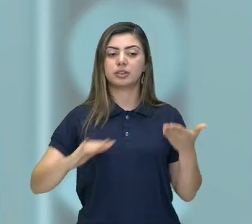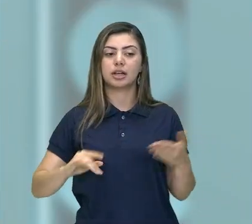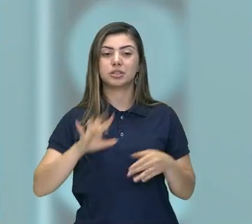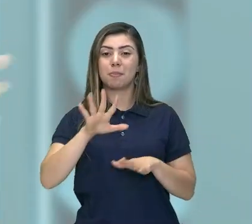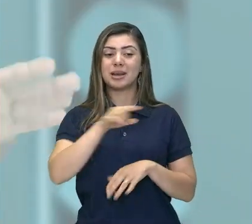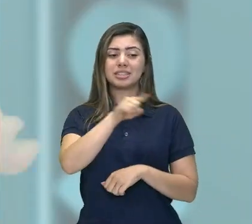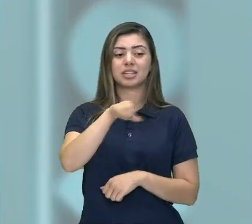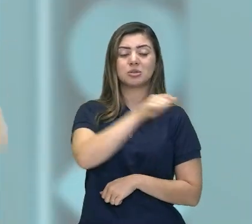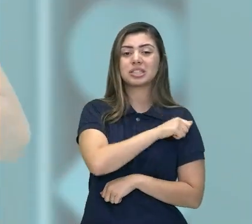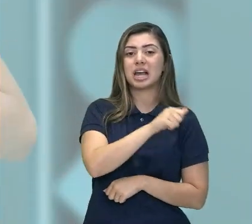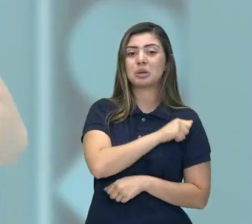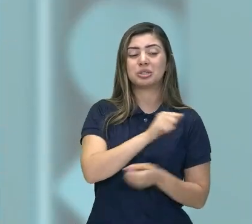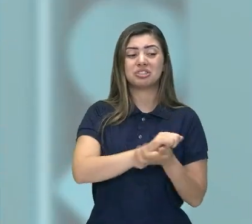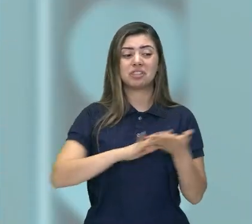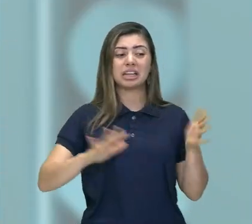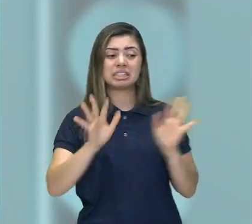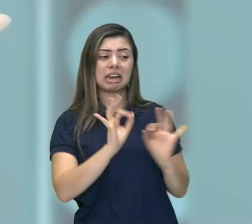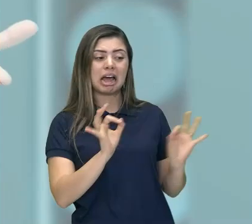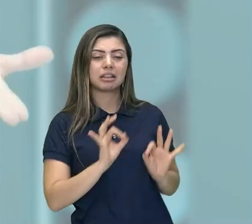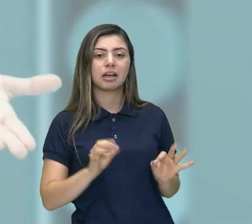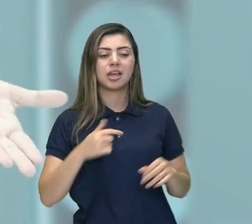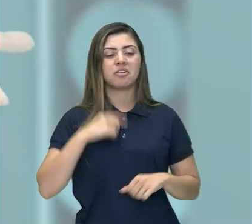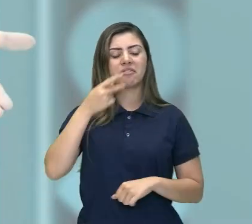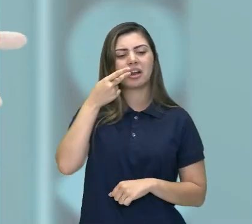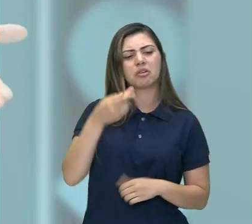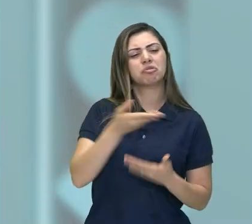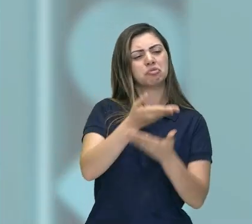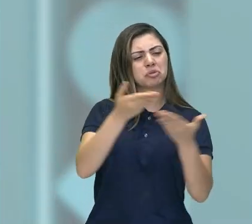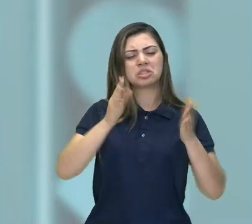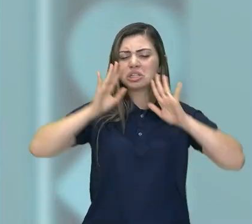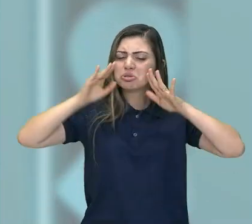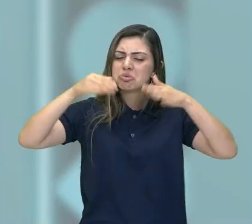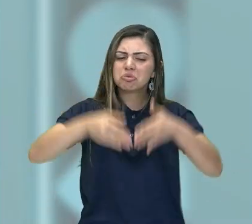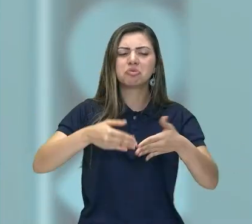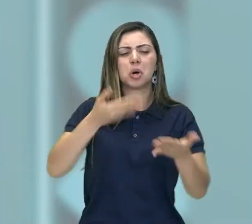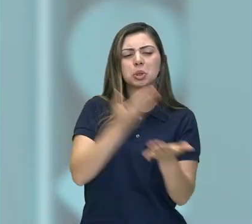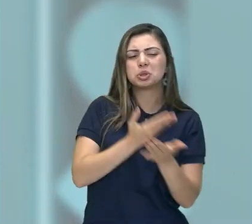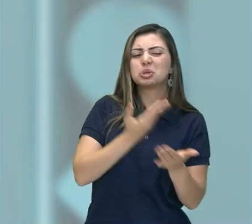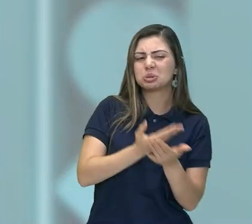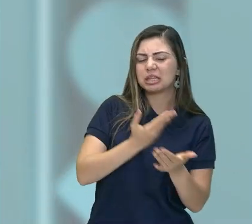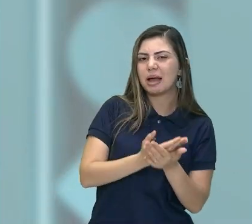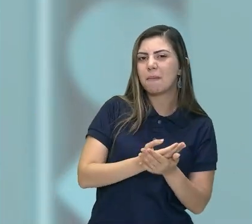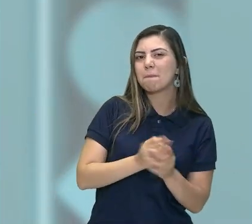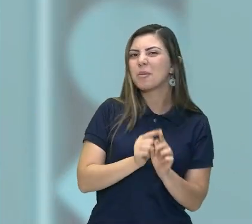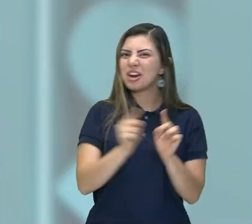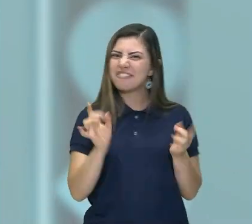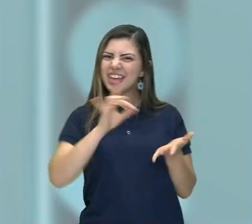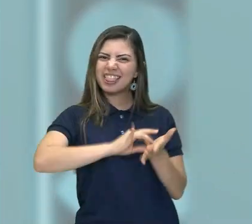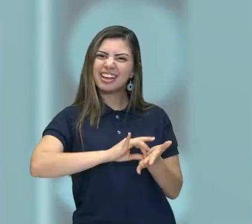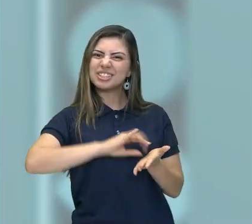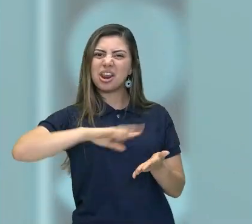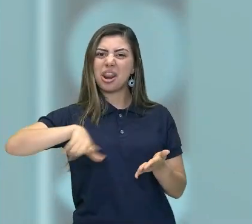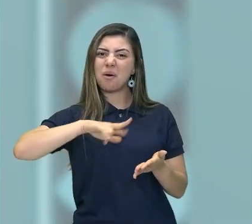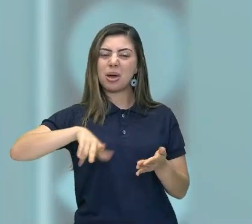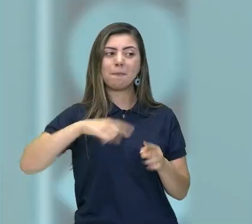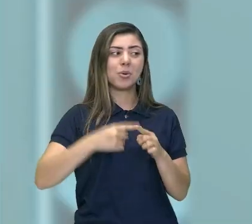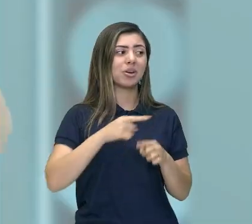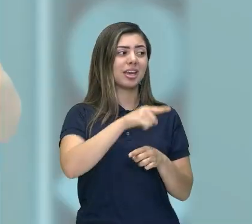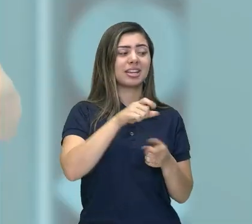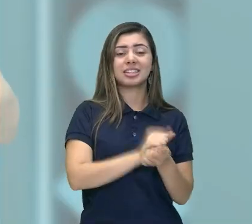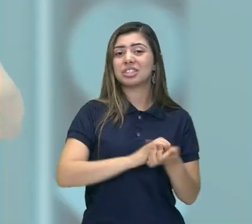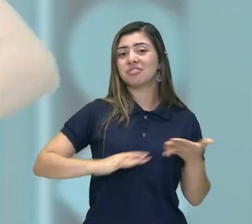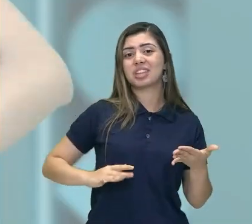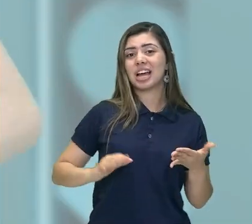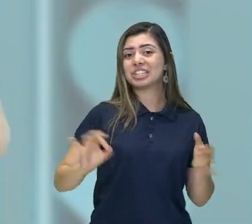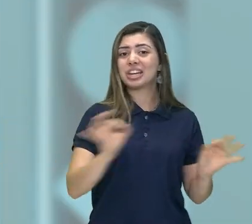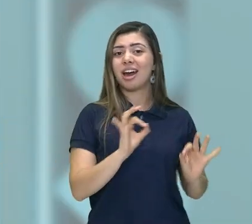não fizeram, aí eu digo assim, nossa, vocês são tão interessados, mas na verdade isso não é verdade. As pessoas são